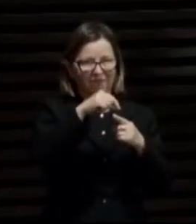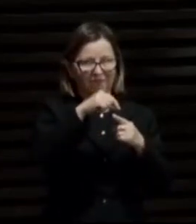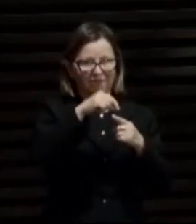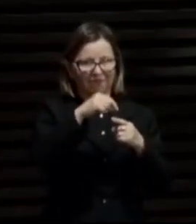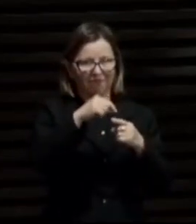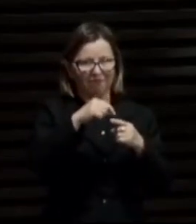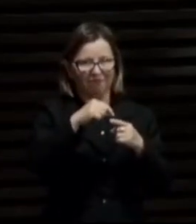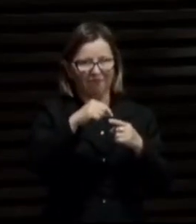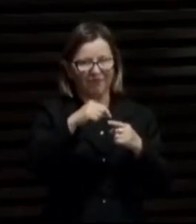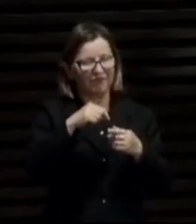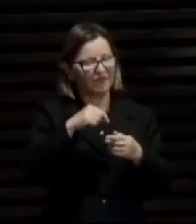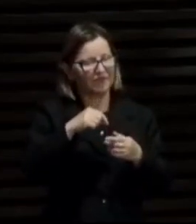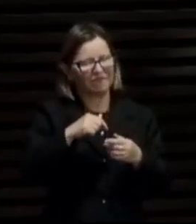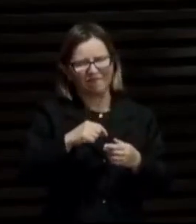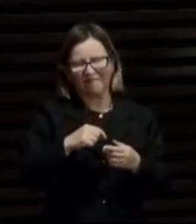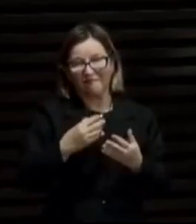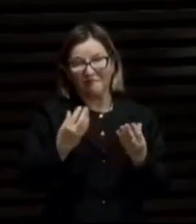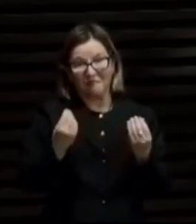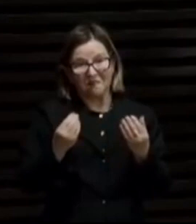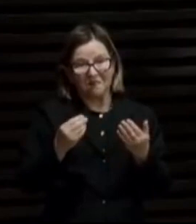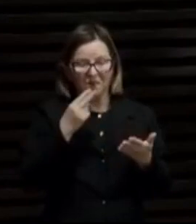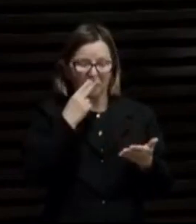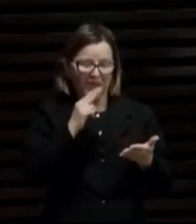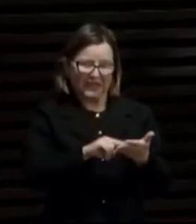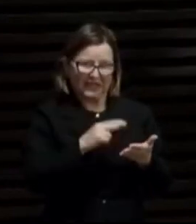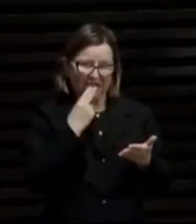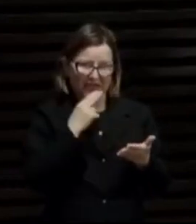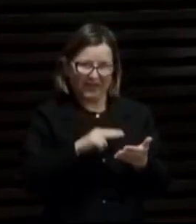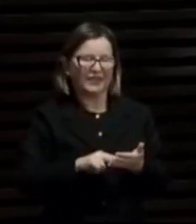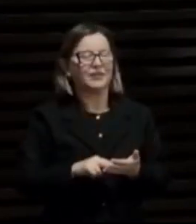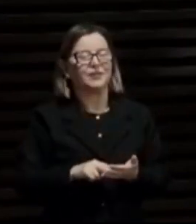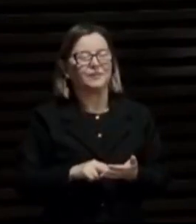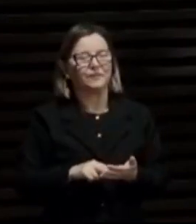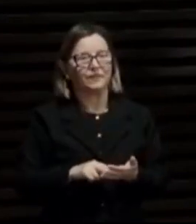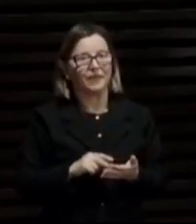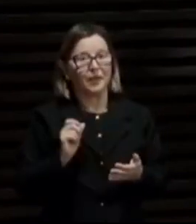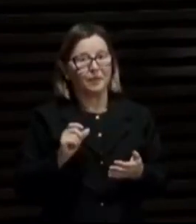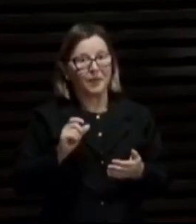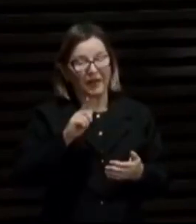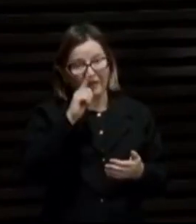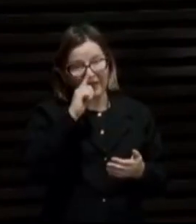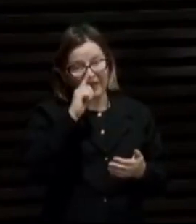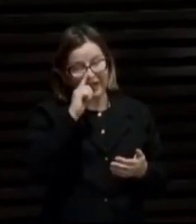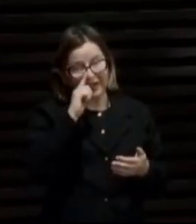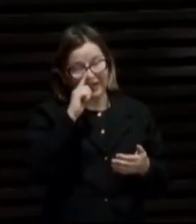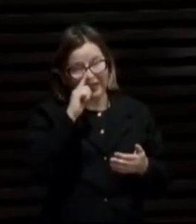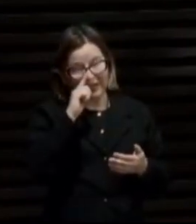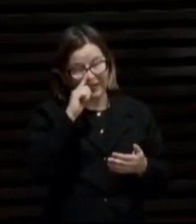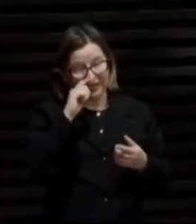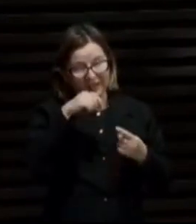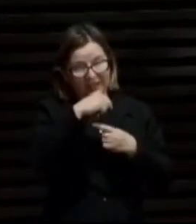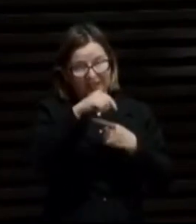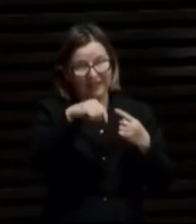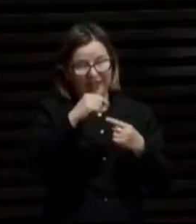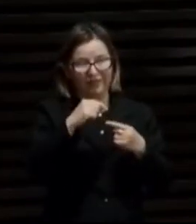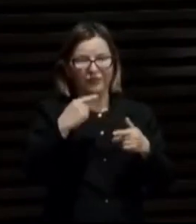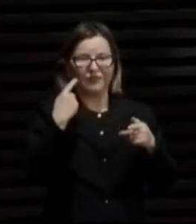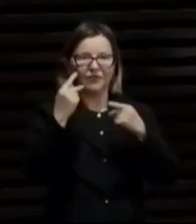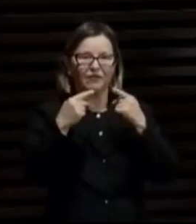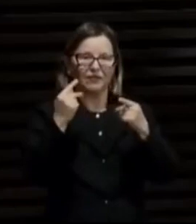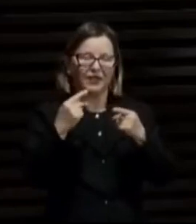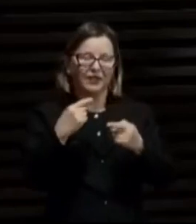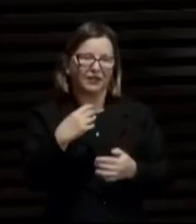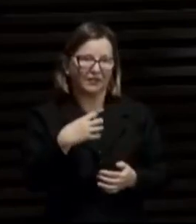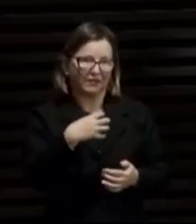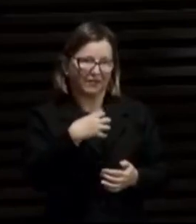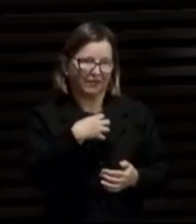suas epístolas. O termo grego traduzido por santo é ágios. E refere-se ao estado de ser